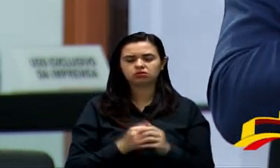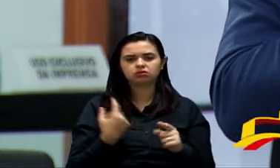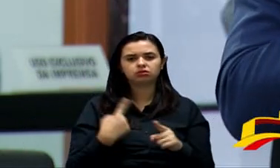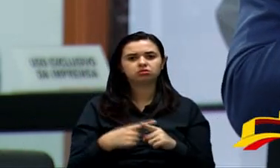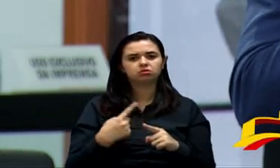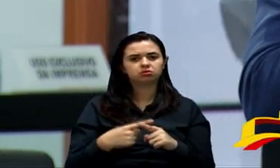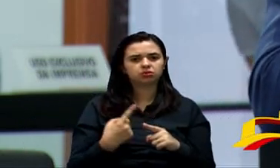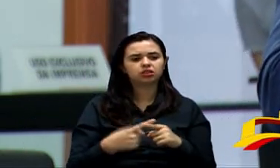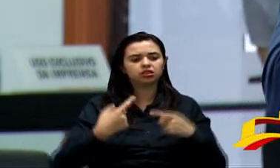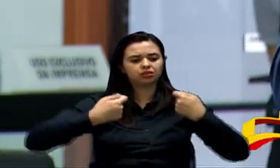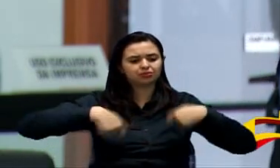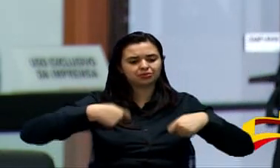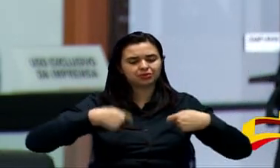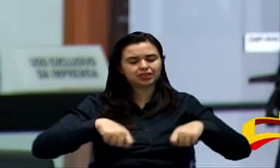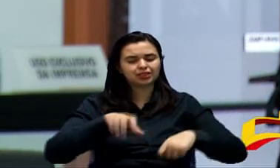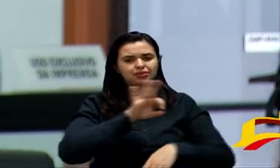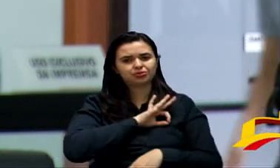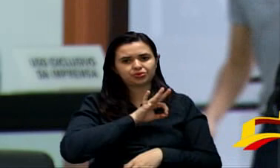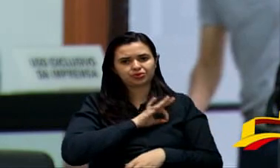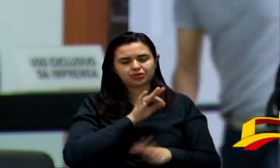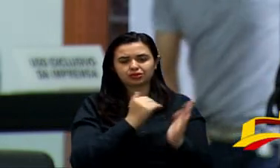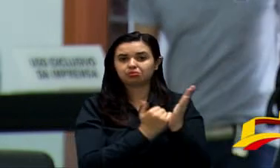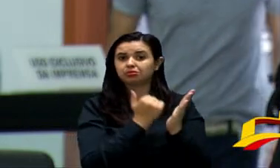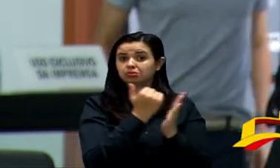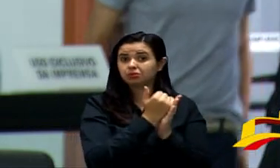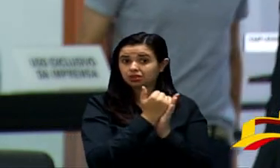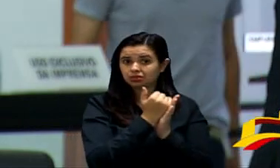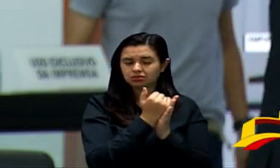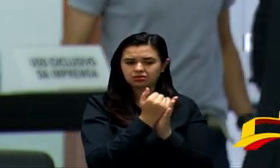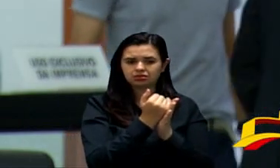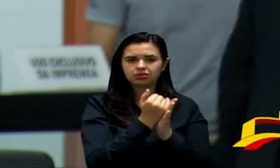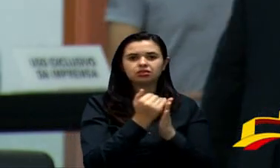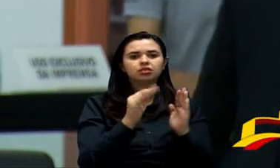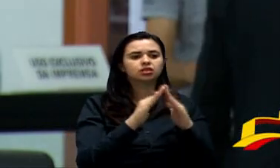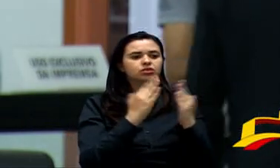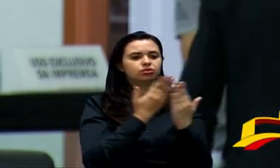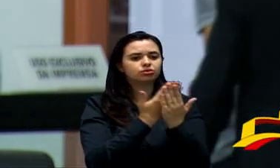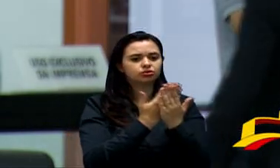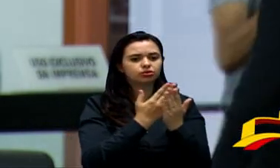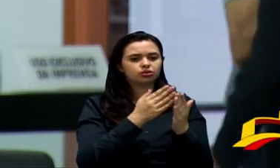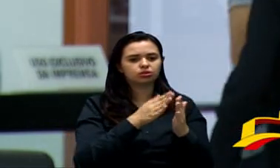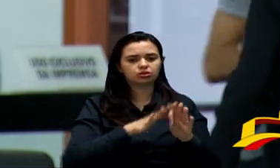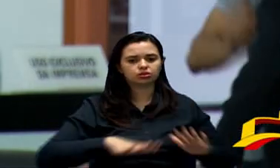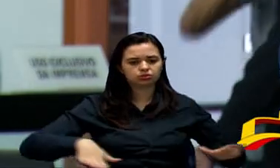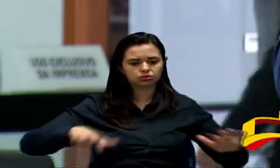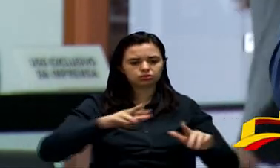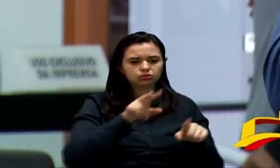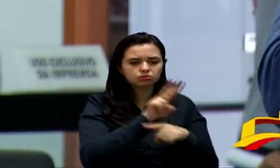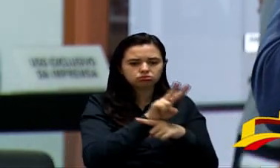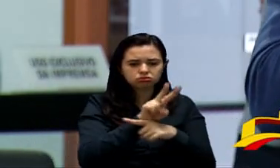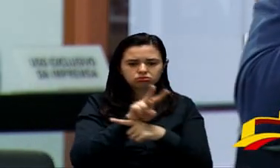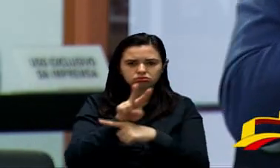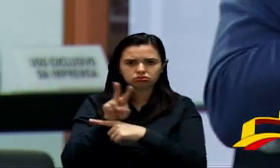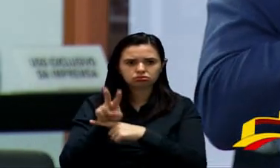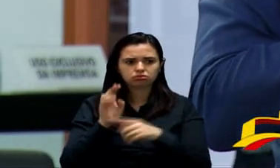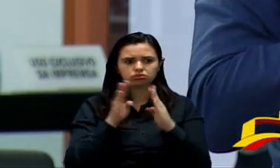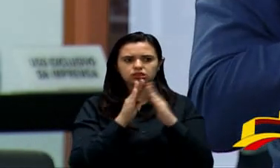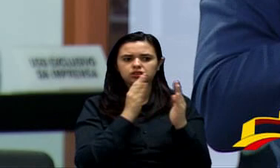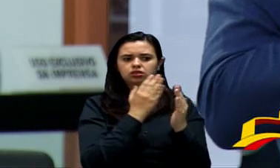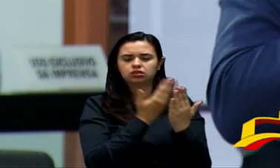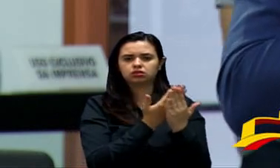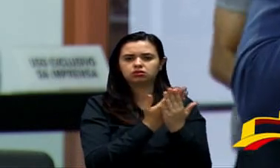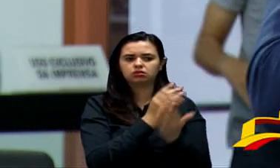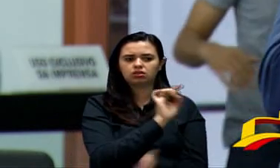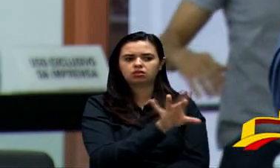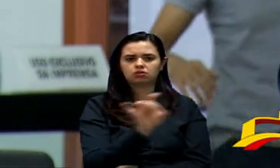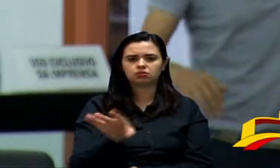que aumentar para ter guardas municipais em frente de todas as escolas e políticas públicas. Parabéns. Obrigado. Vossa Excelência também vem